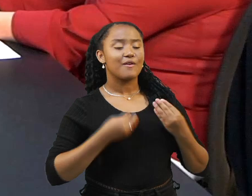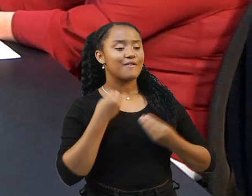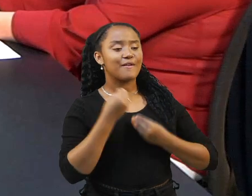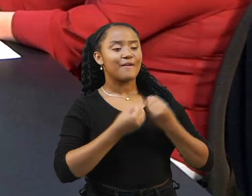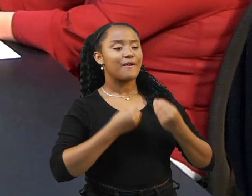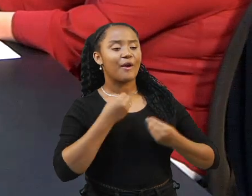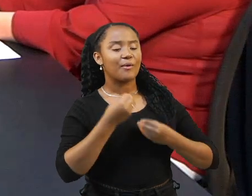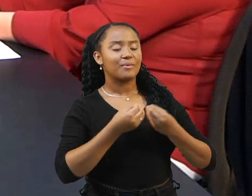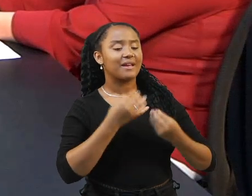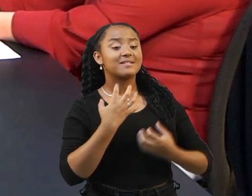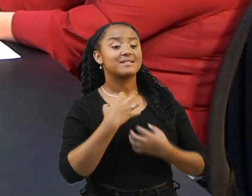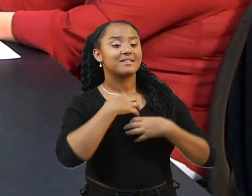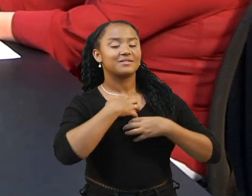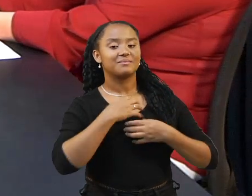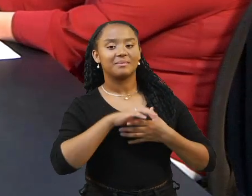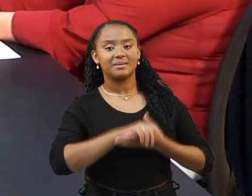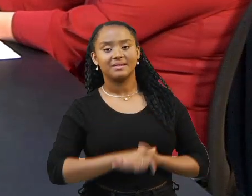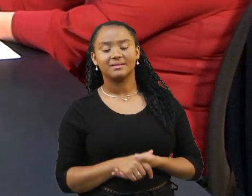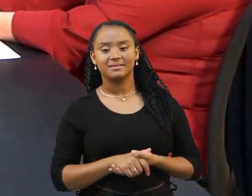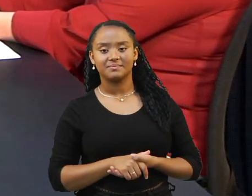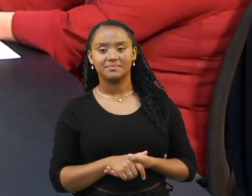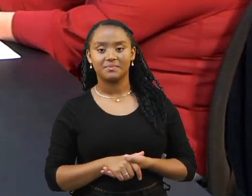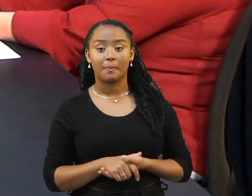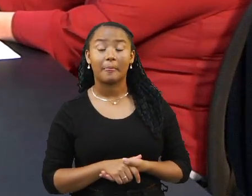formou. Como é que é? Bacana isso, né?